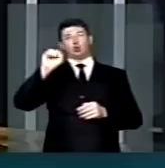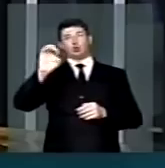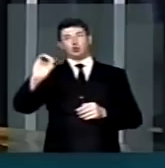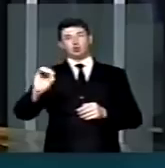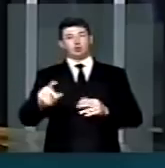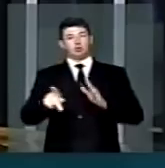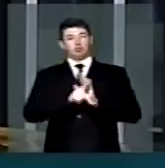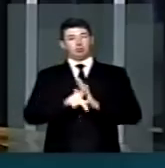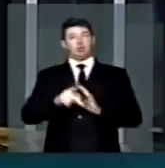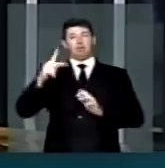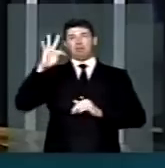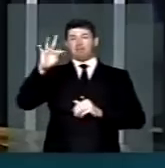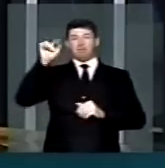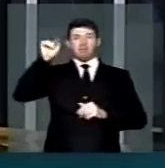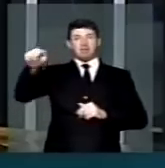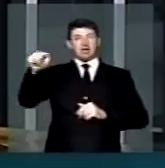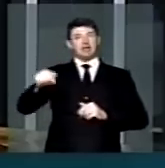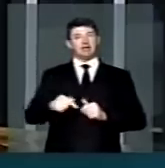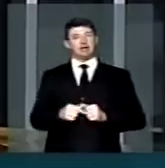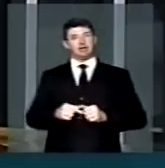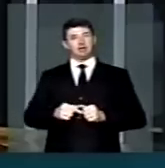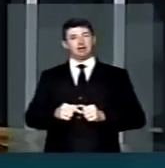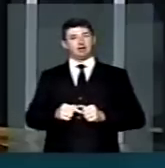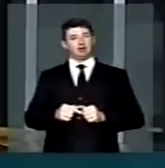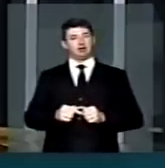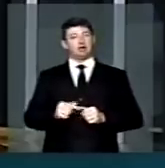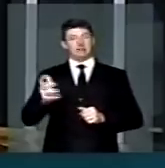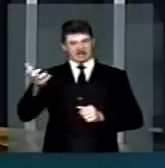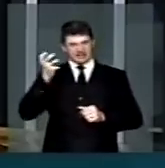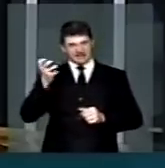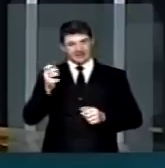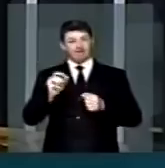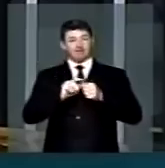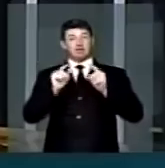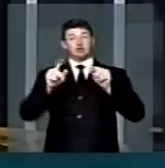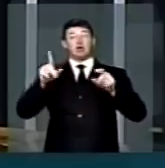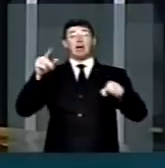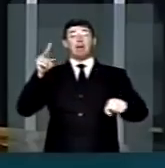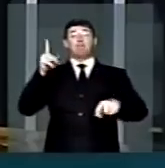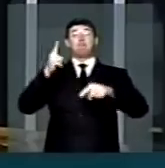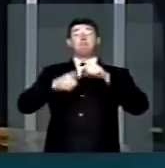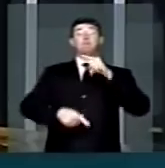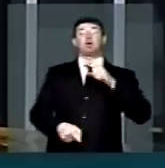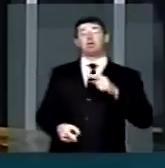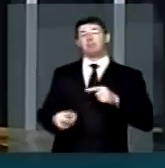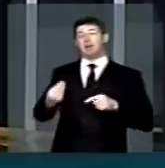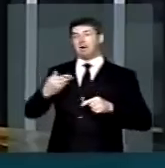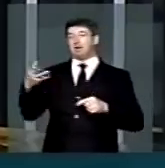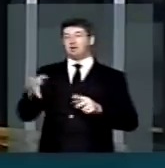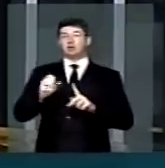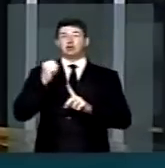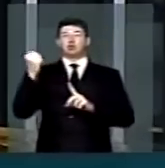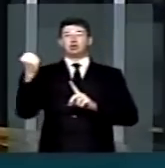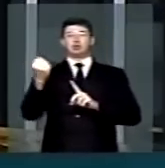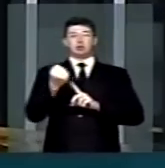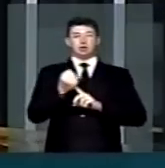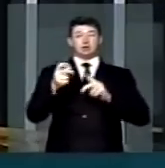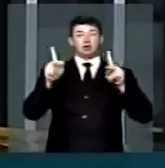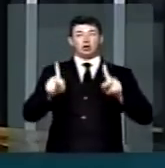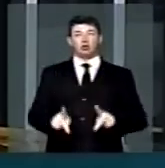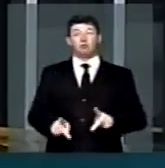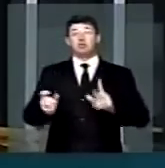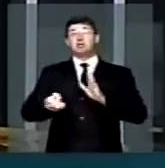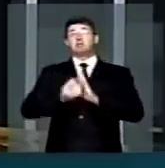do Partido dos Trabalhadores. O que se quer é imobilizar a participação social e popular